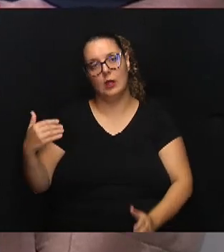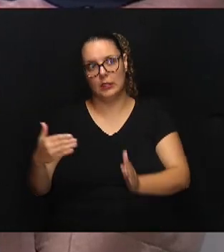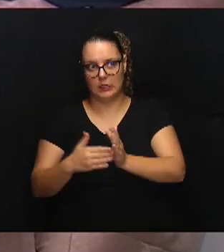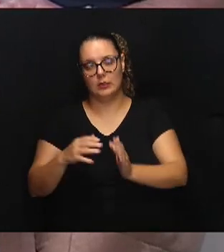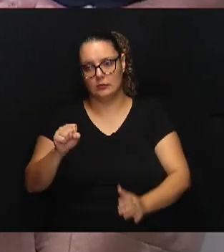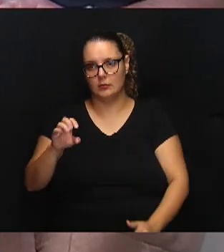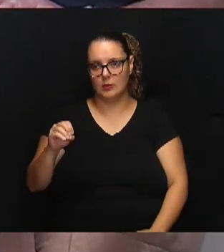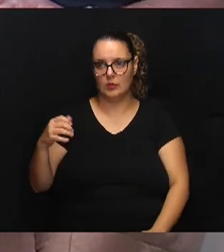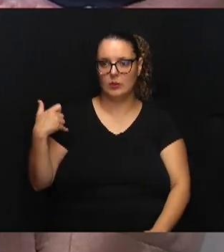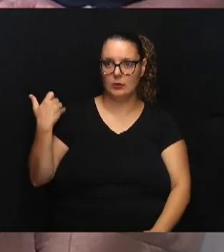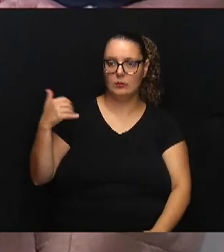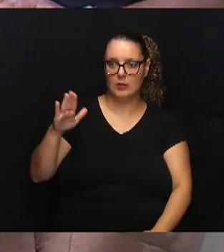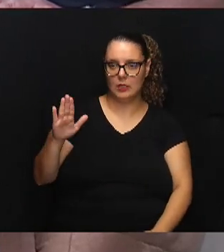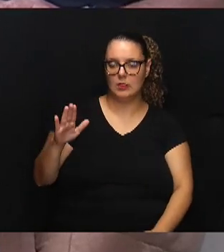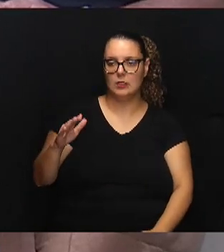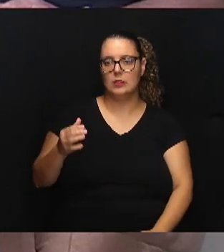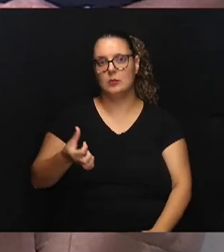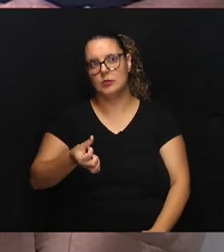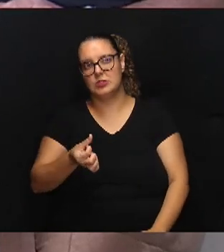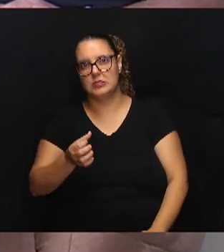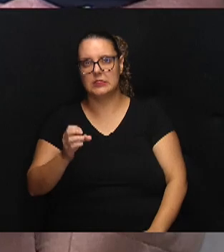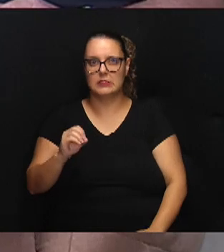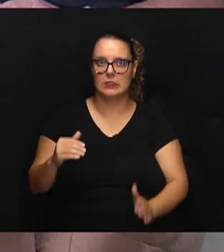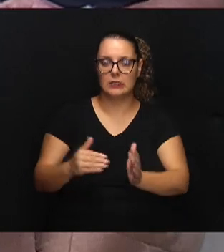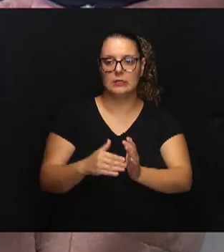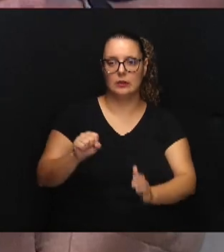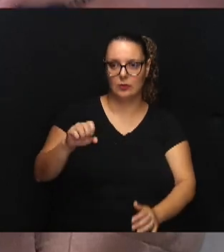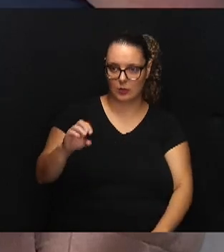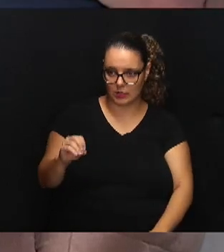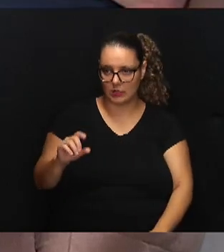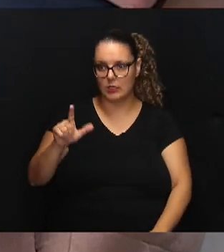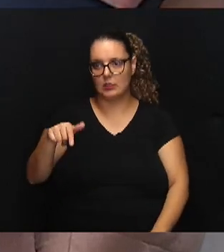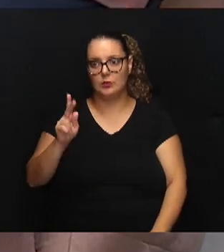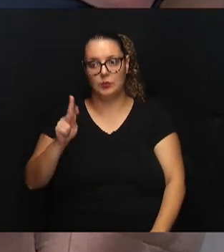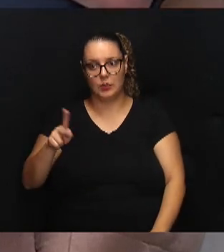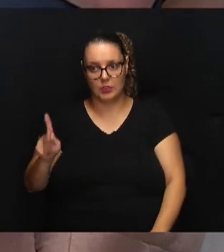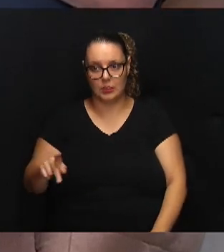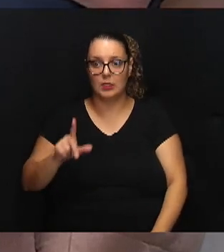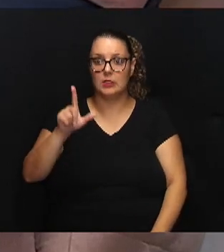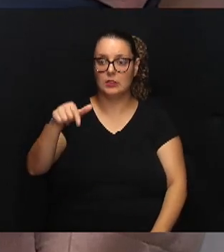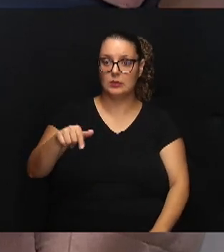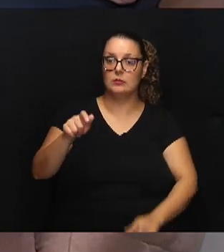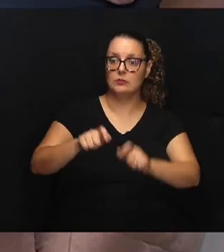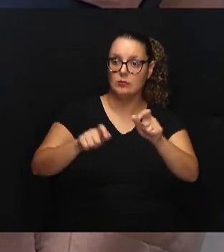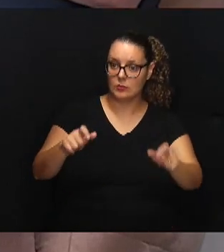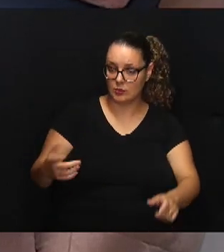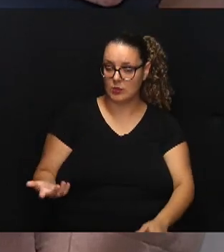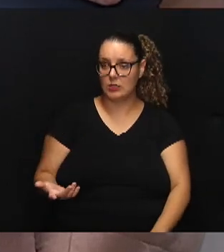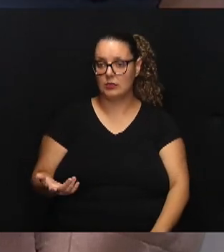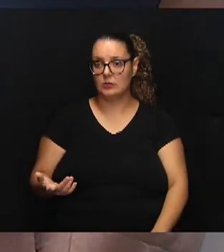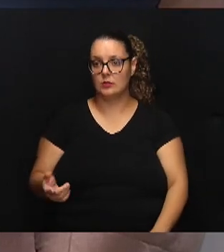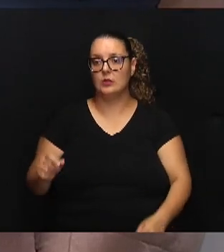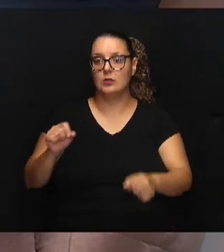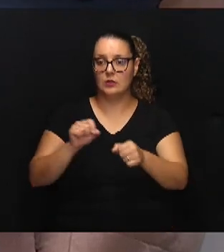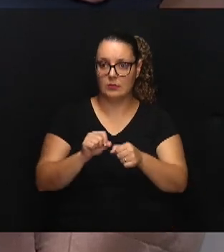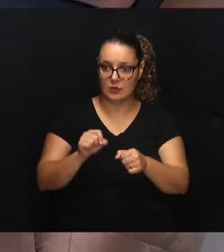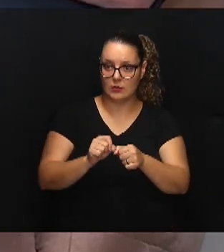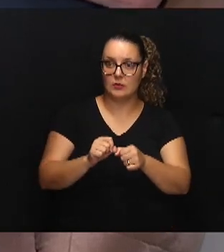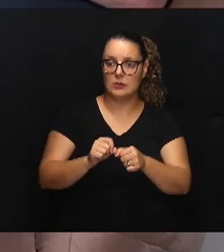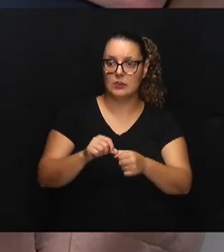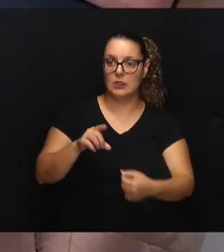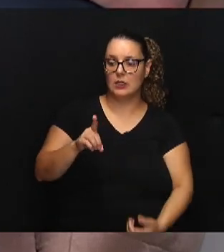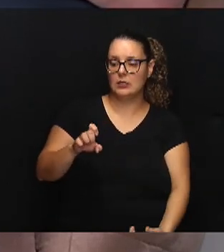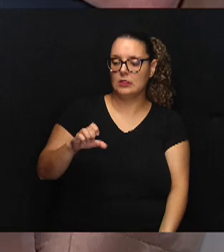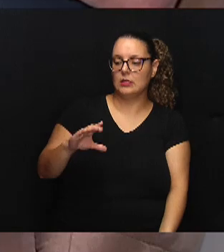mais de 80 anos, depois de 60, 80 anos, depois os professores e depois aquelas pessoas que fizeram a